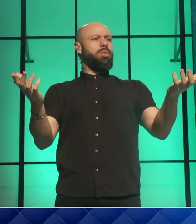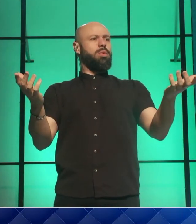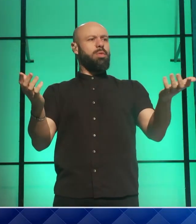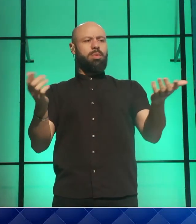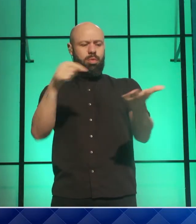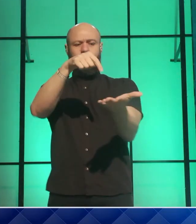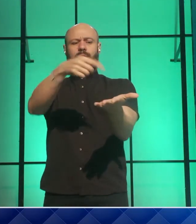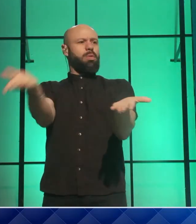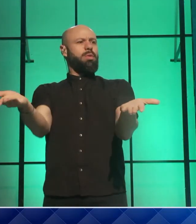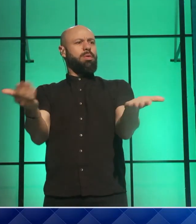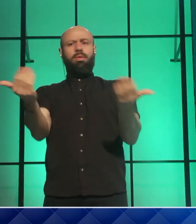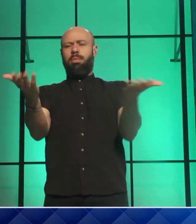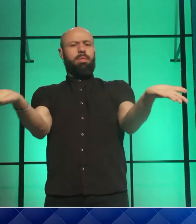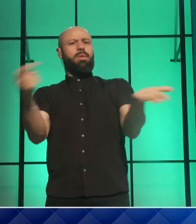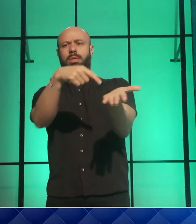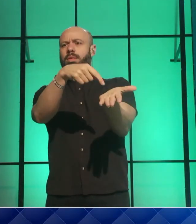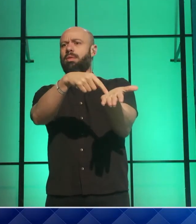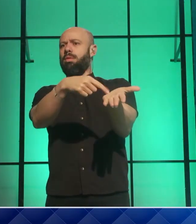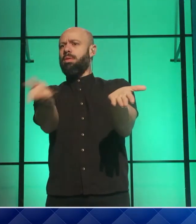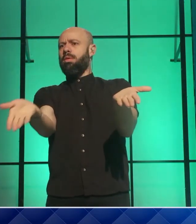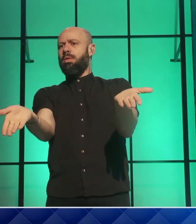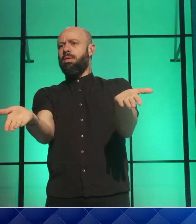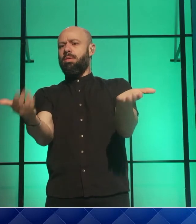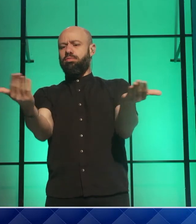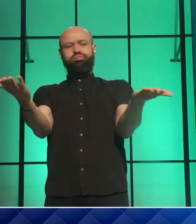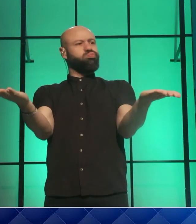ideia. Qual é?